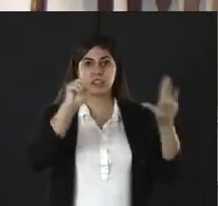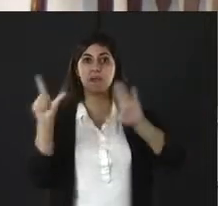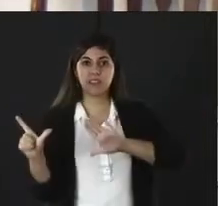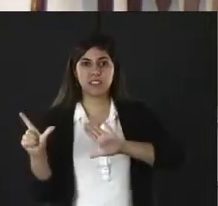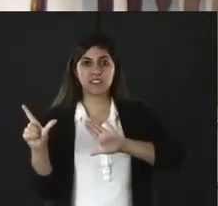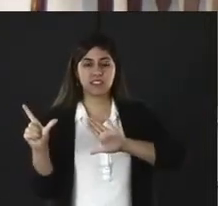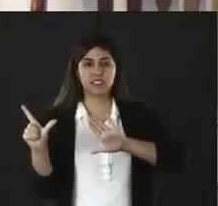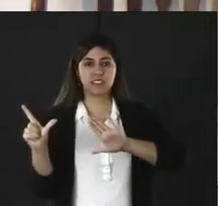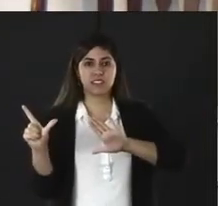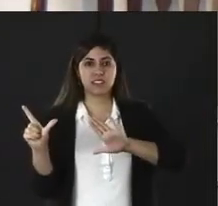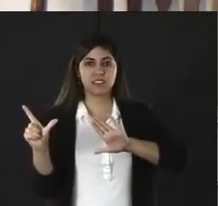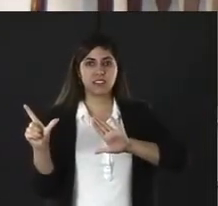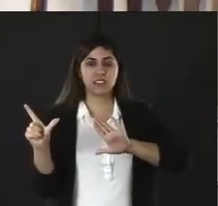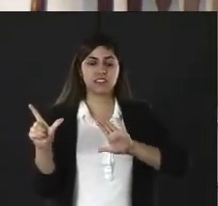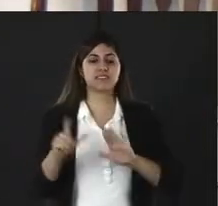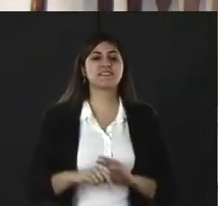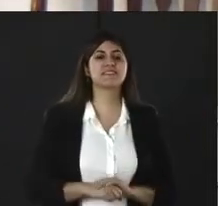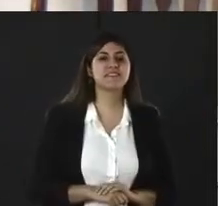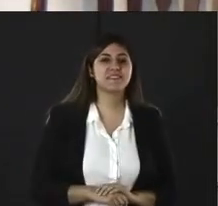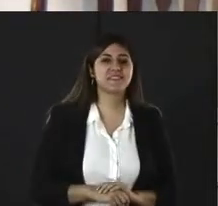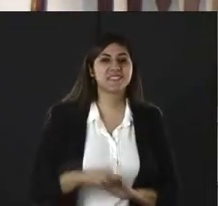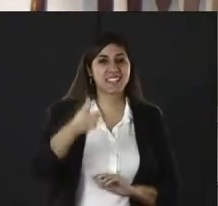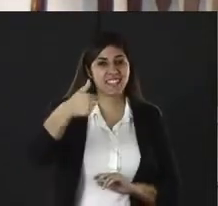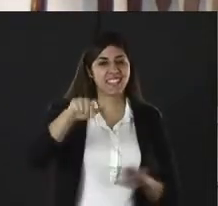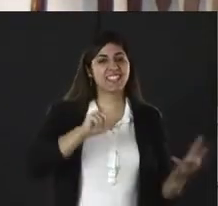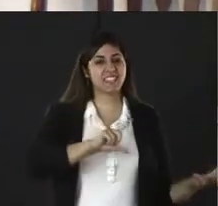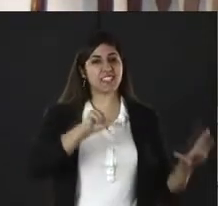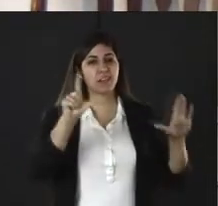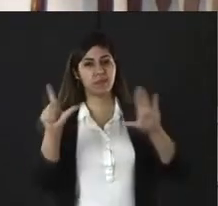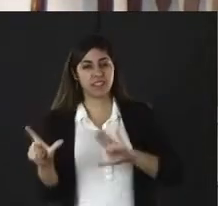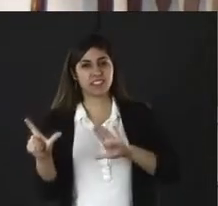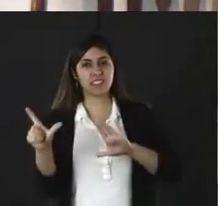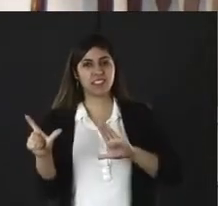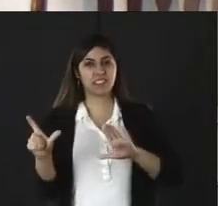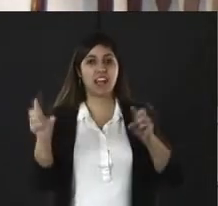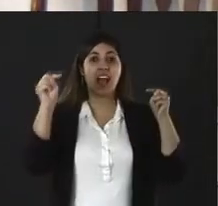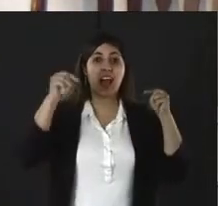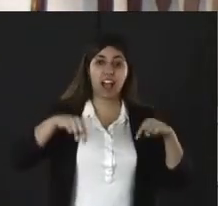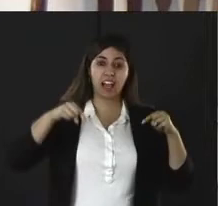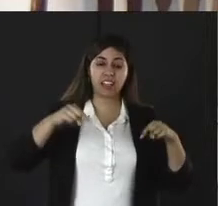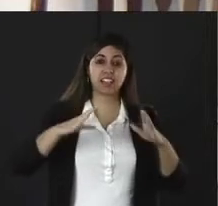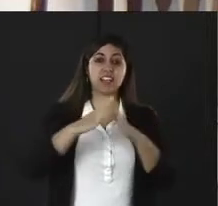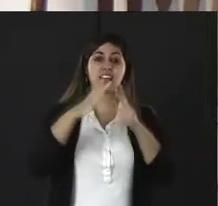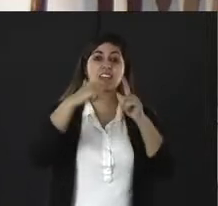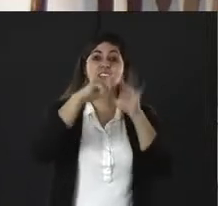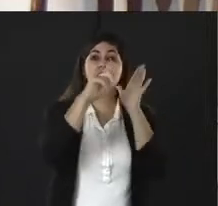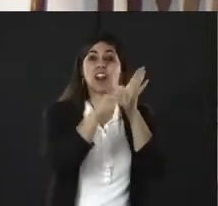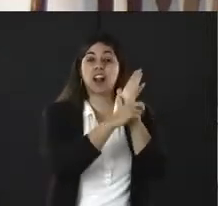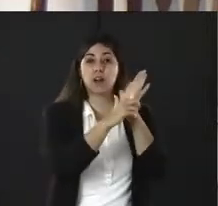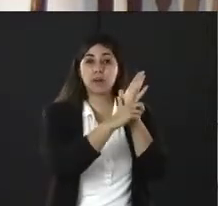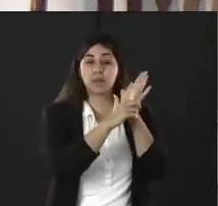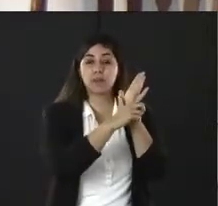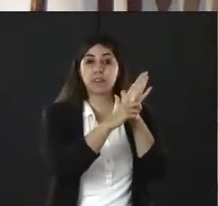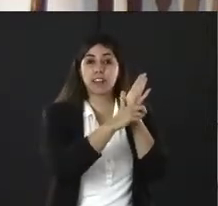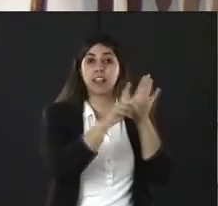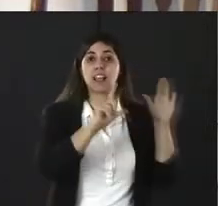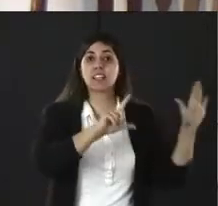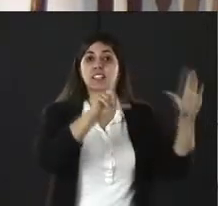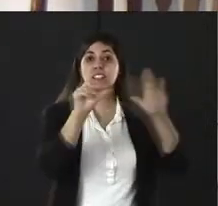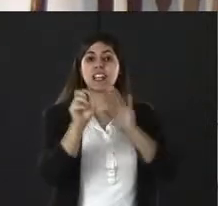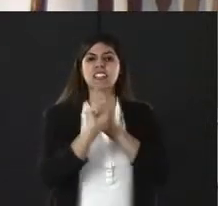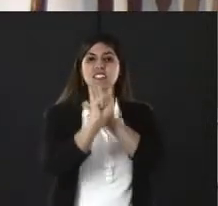são as 7 semanas de daniel mas são as 7 semanas aqui na igreja da lapa sobre os